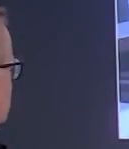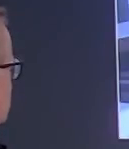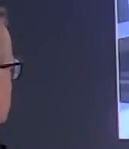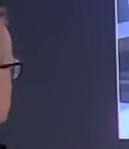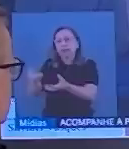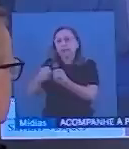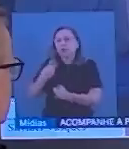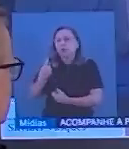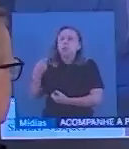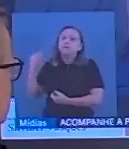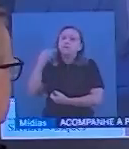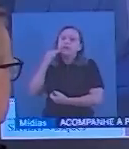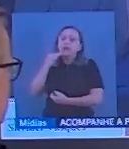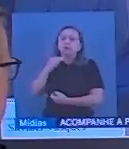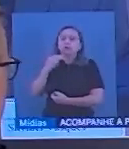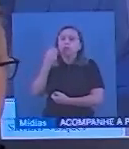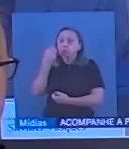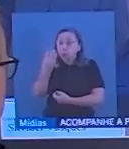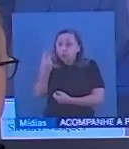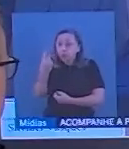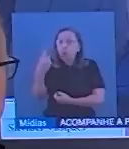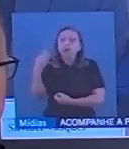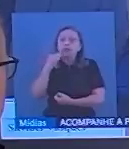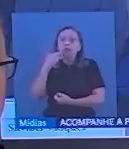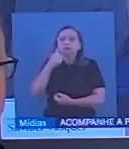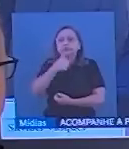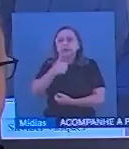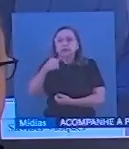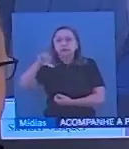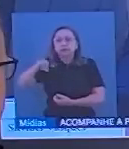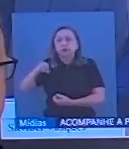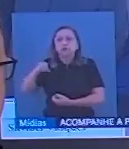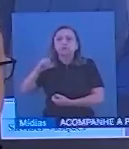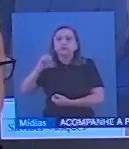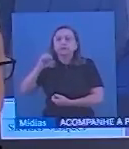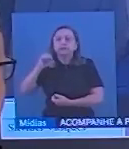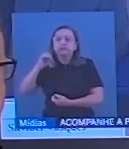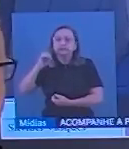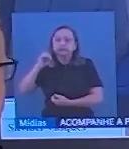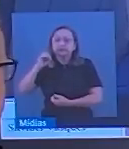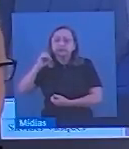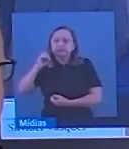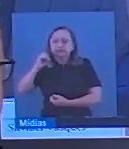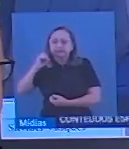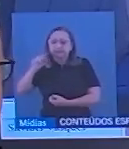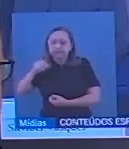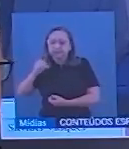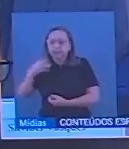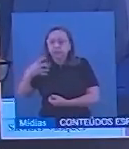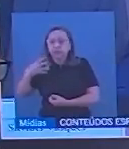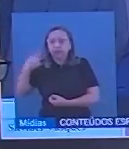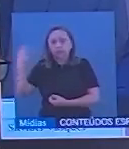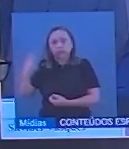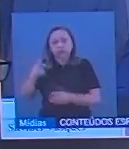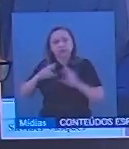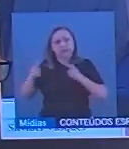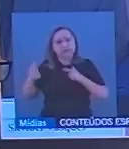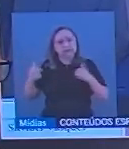questão. O tempo hoje é inimigo da Procuradoria-Geral da